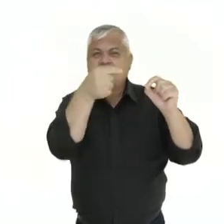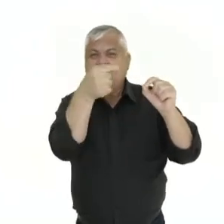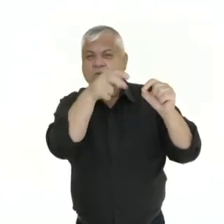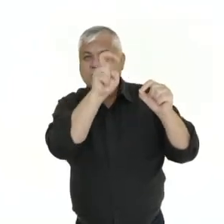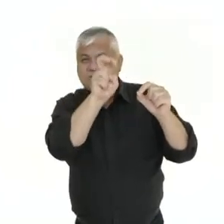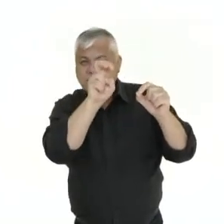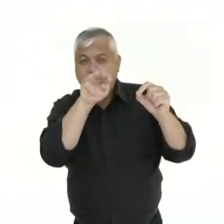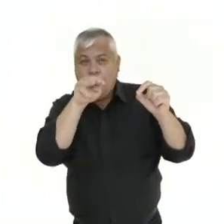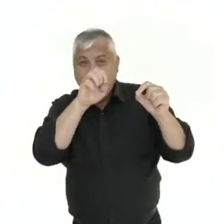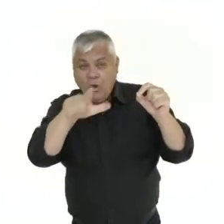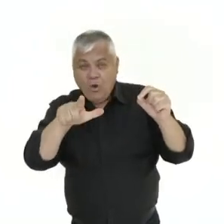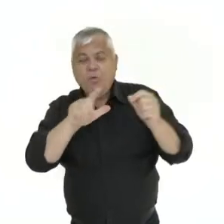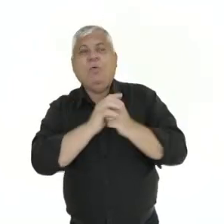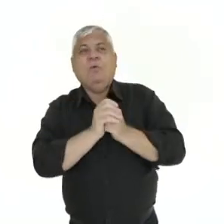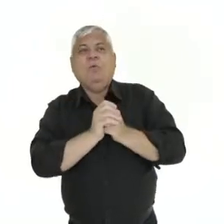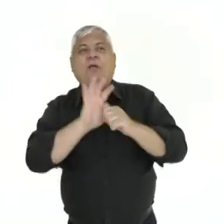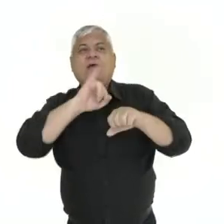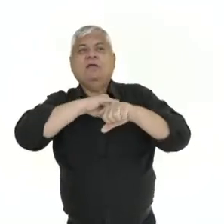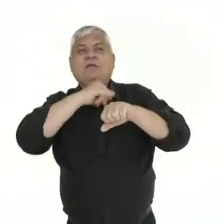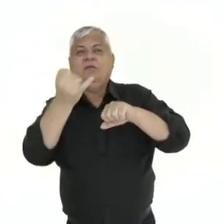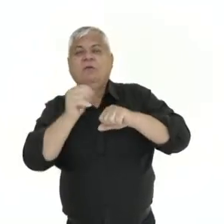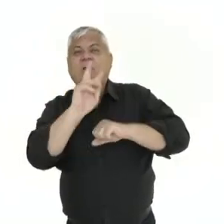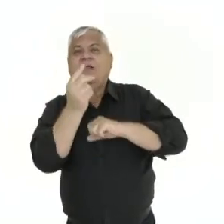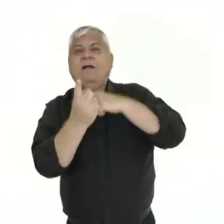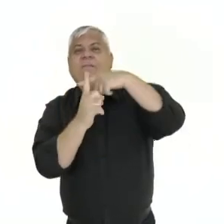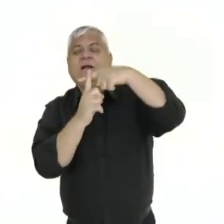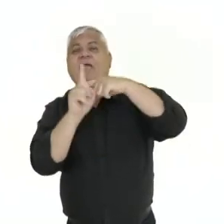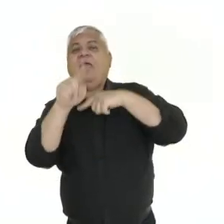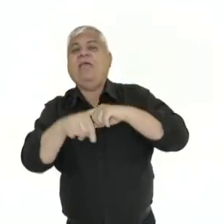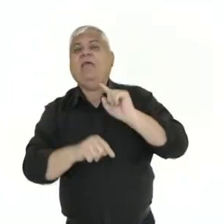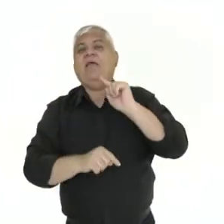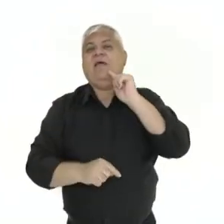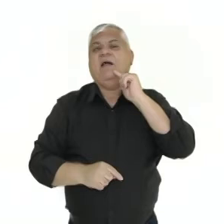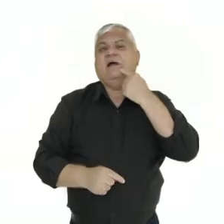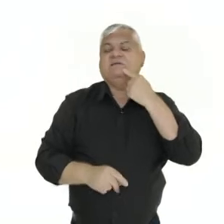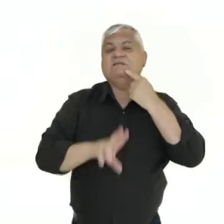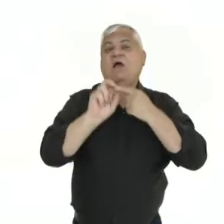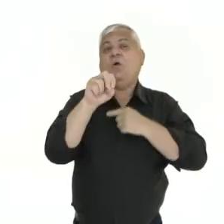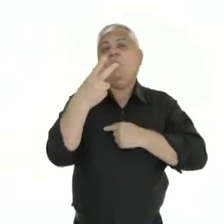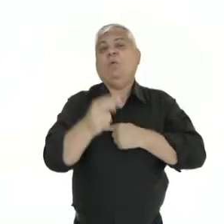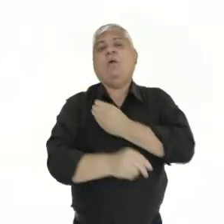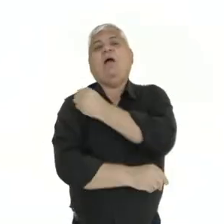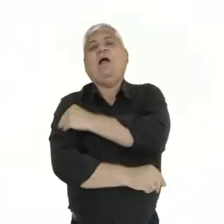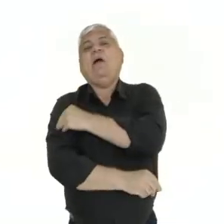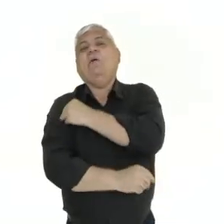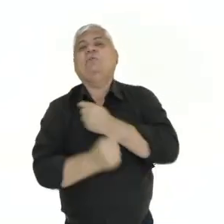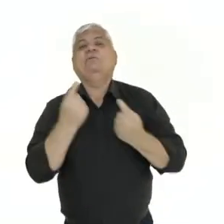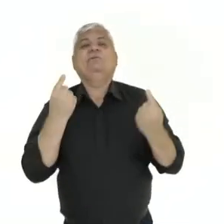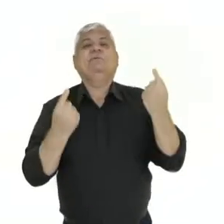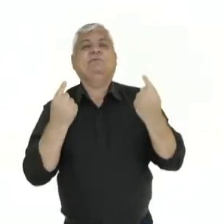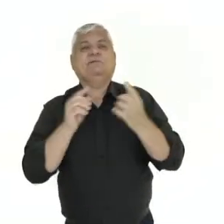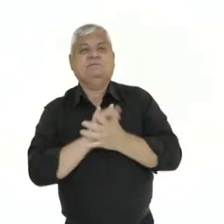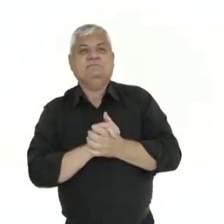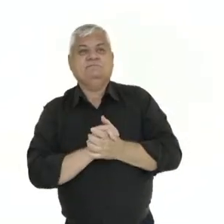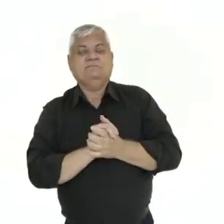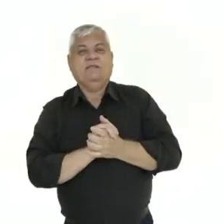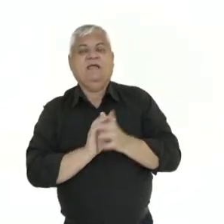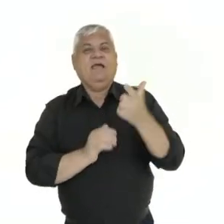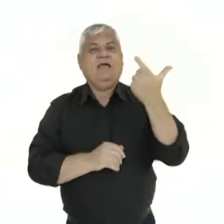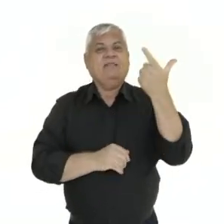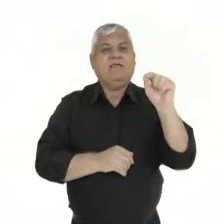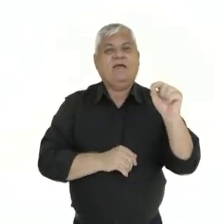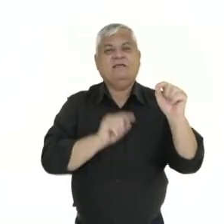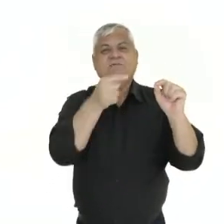por litros de íons H+ é ácida ou alcalina? E uma de 10 na -10 mol